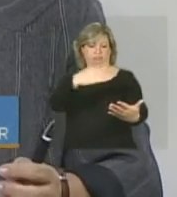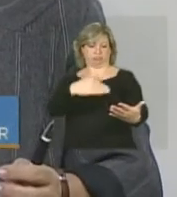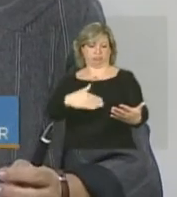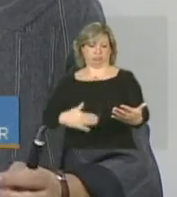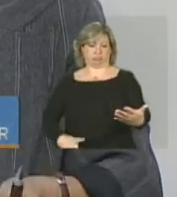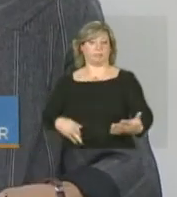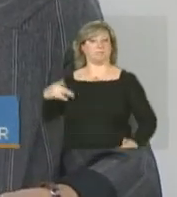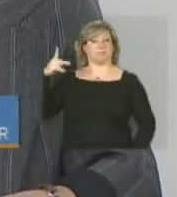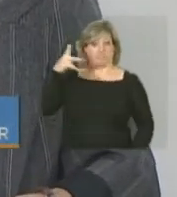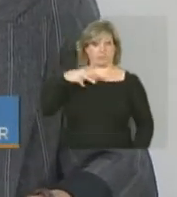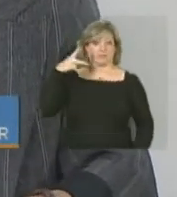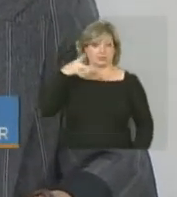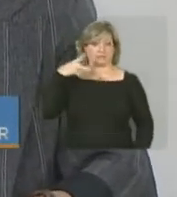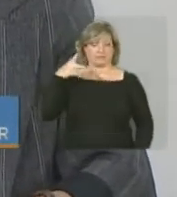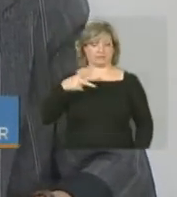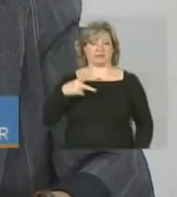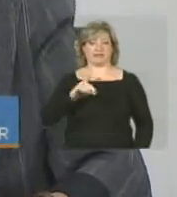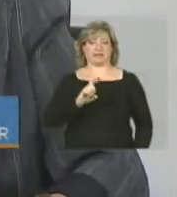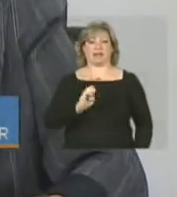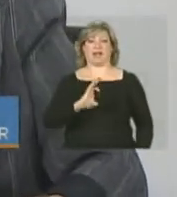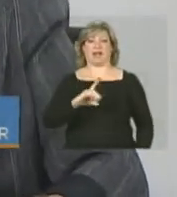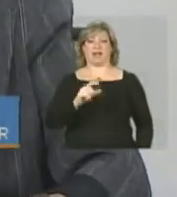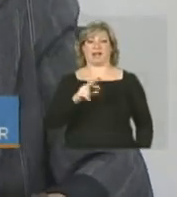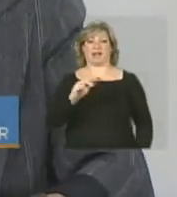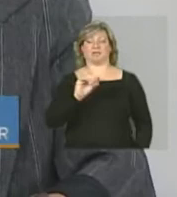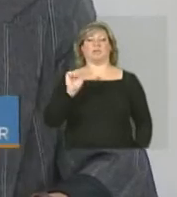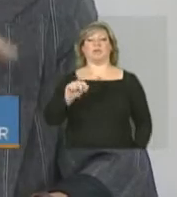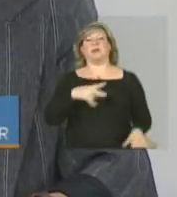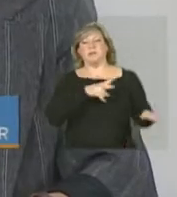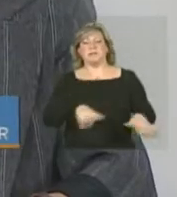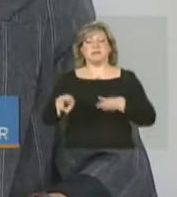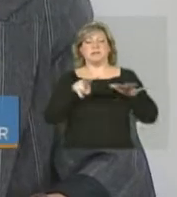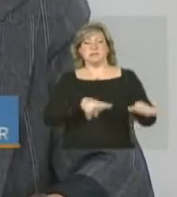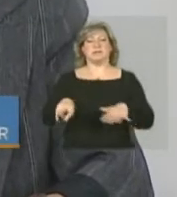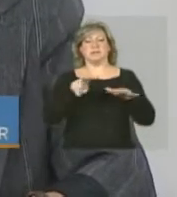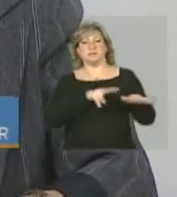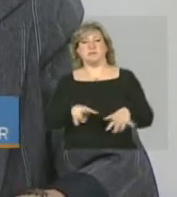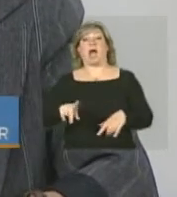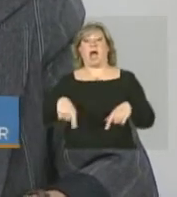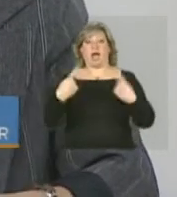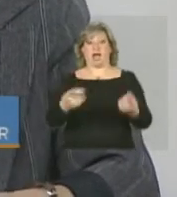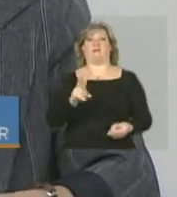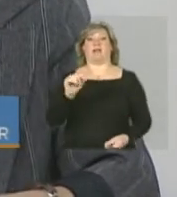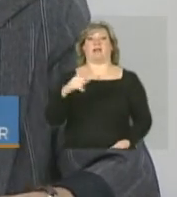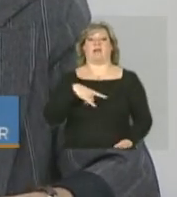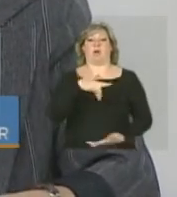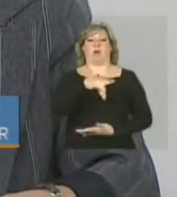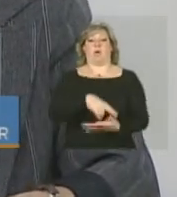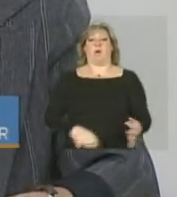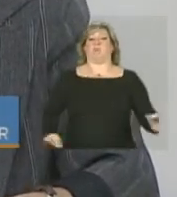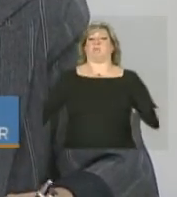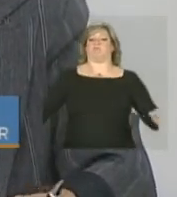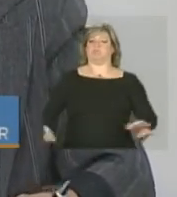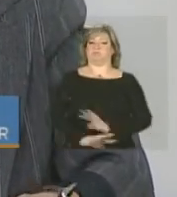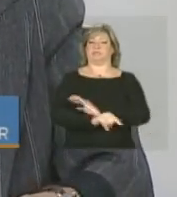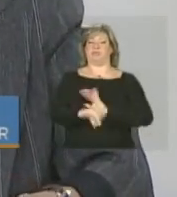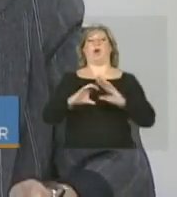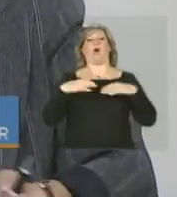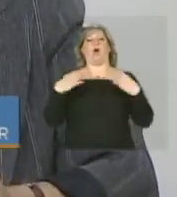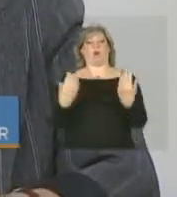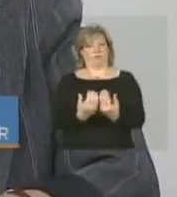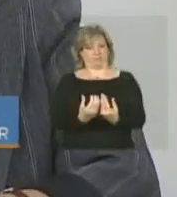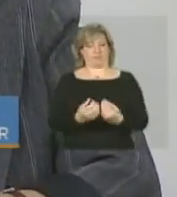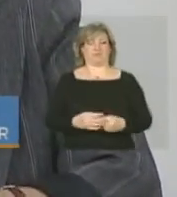declaração política e, passado algumas semanas, teremos o documento completo da conferência.